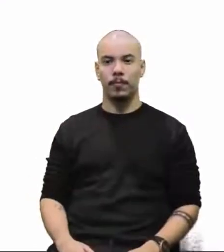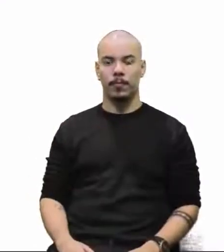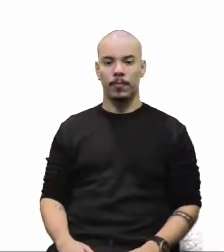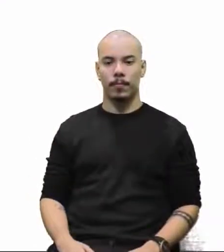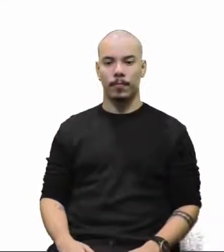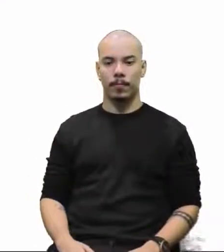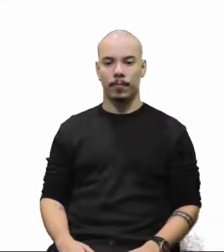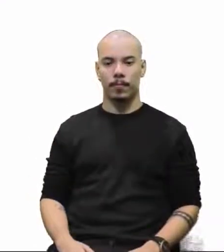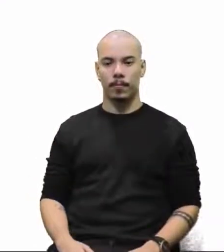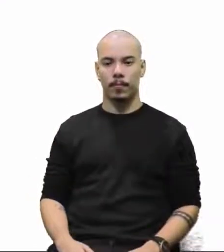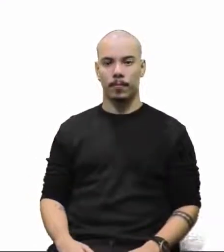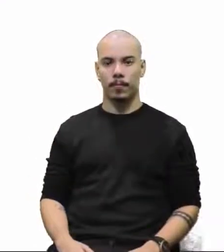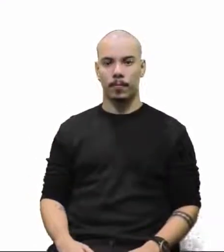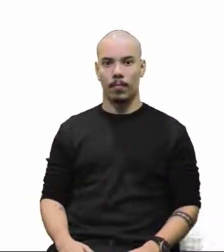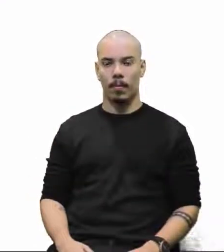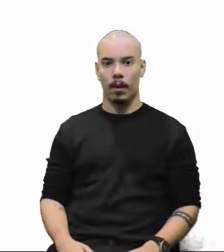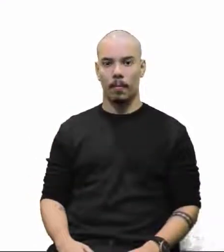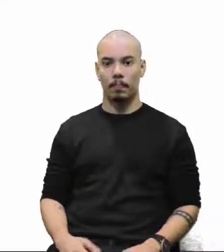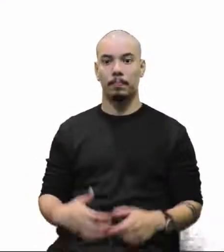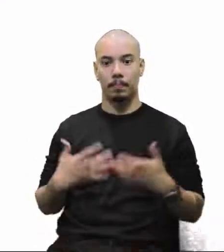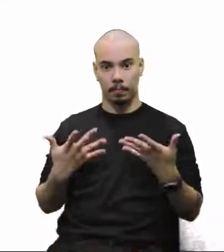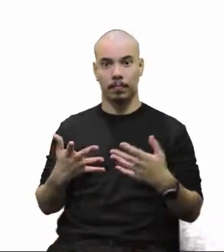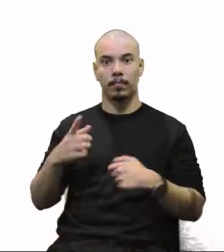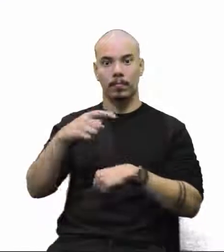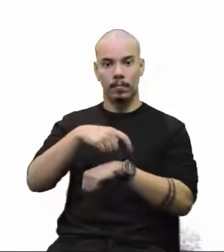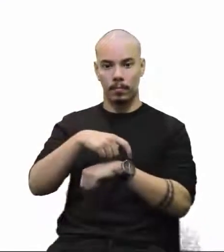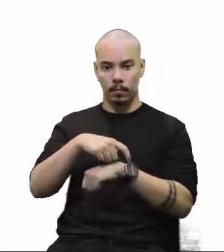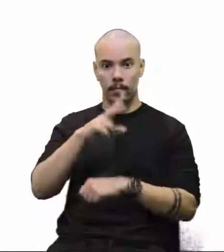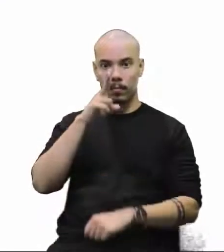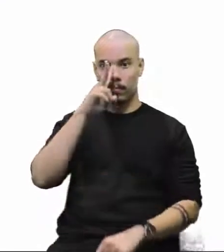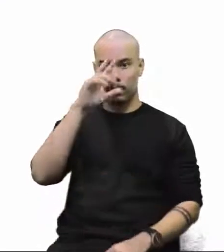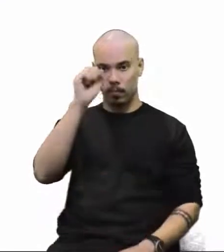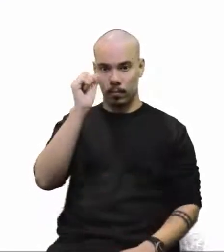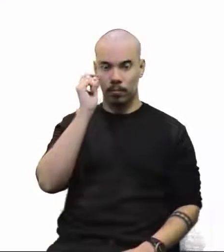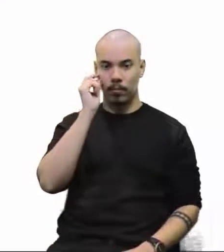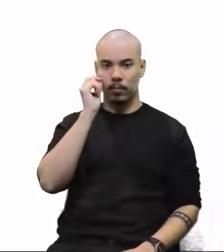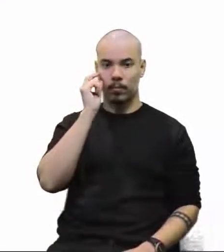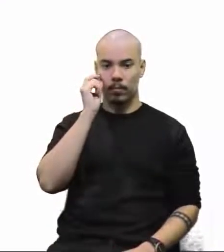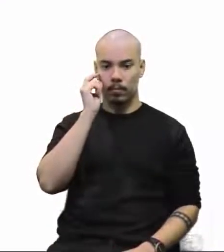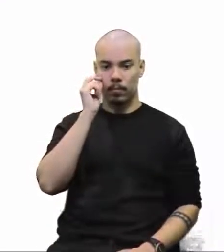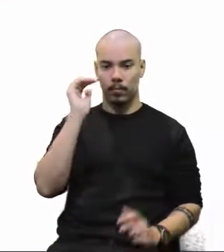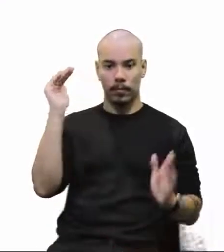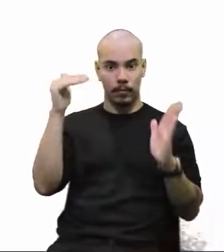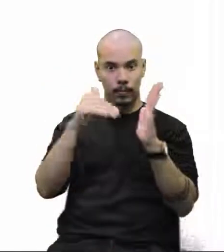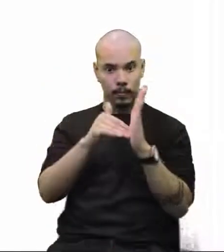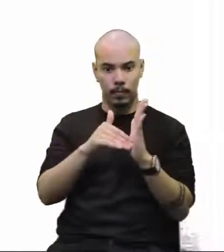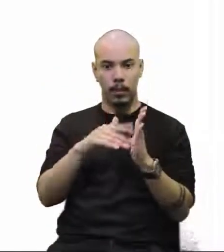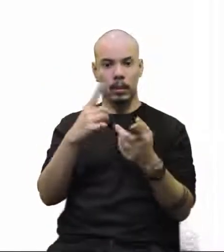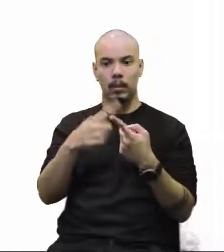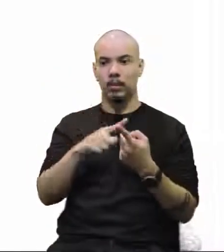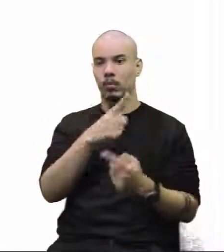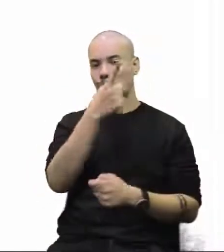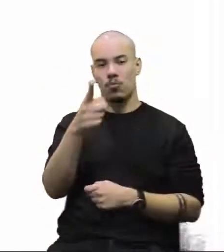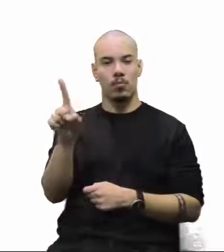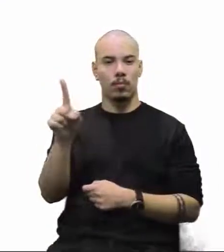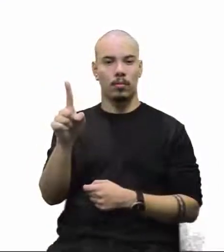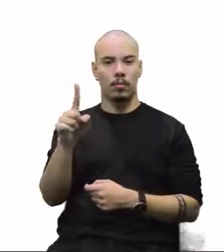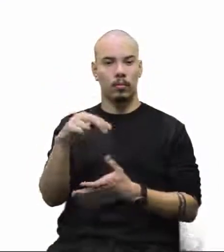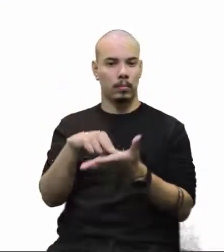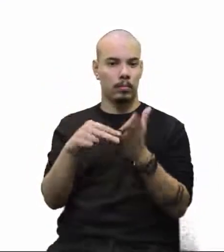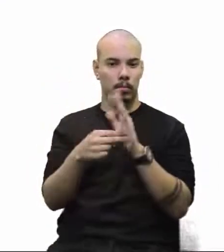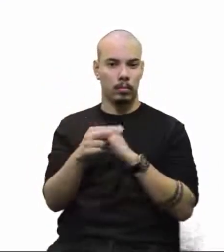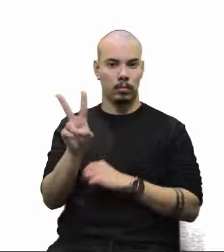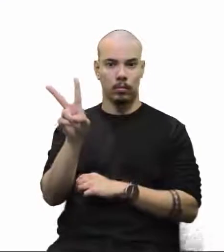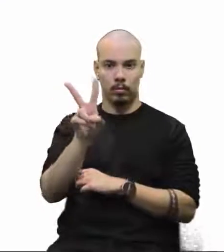E se você pensar... O momento é força vezes a distância até o ponto. Isso. Aquele 2 no último, porque são 2, né? São